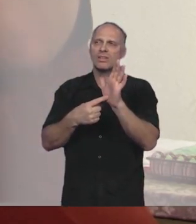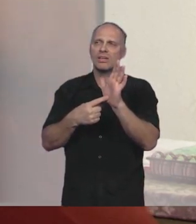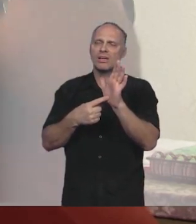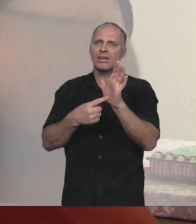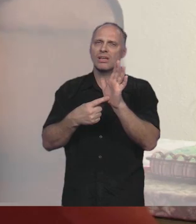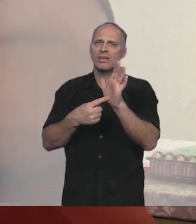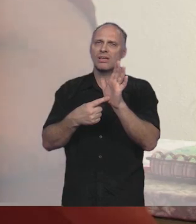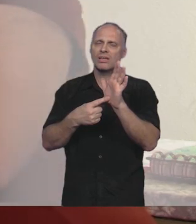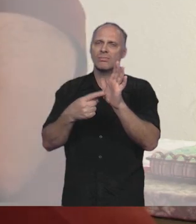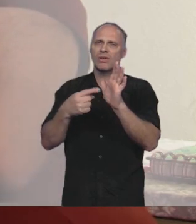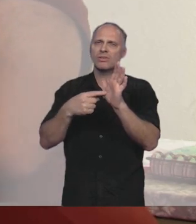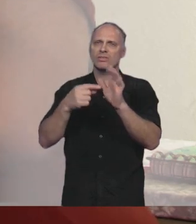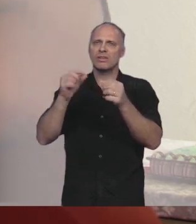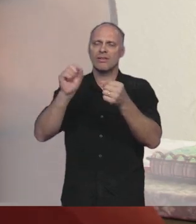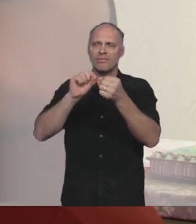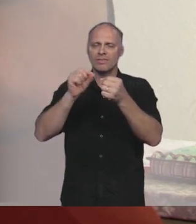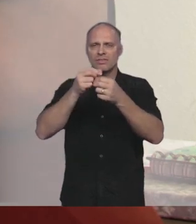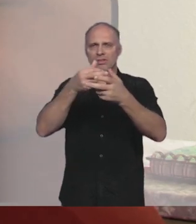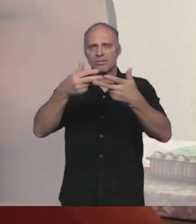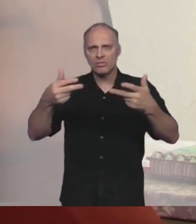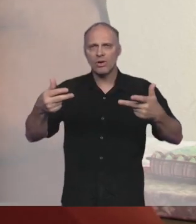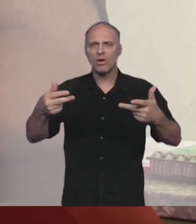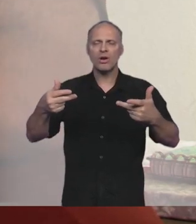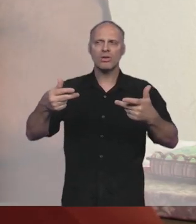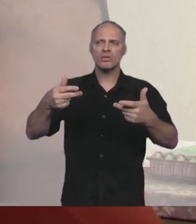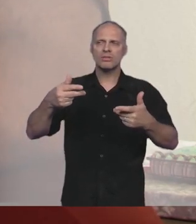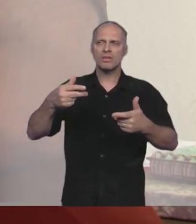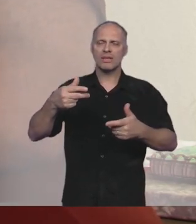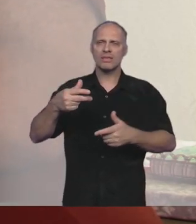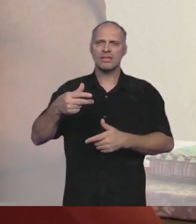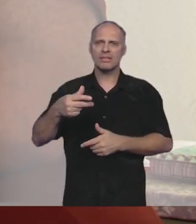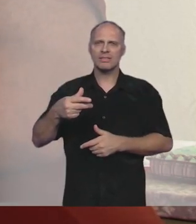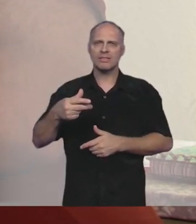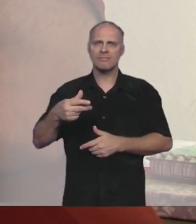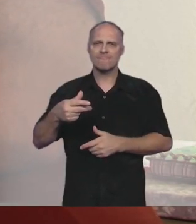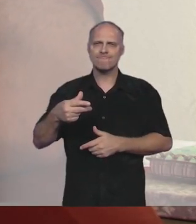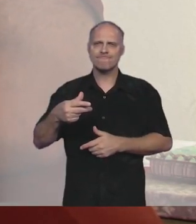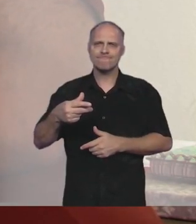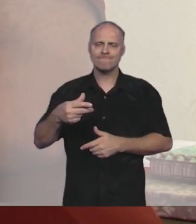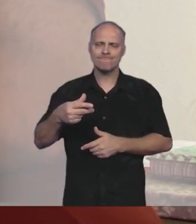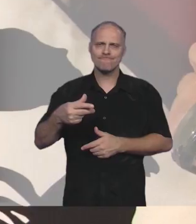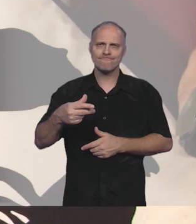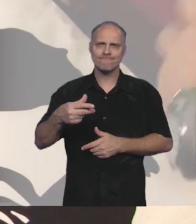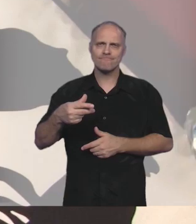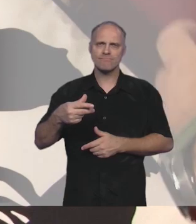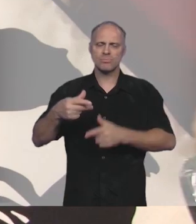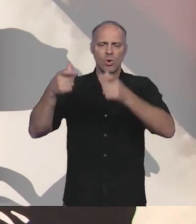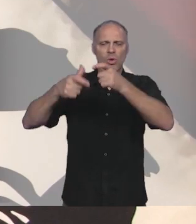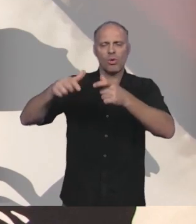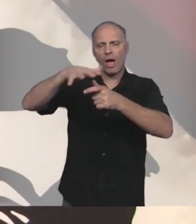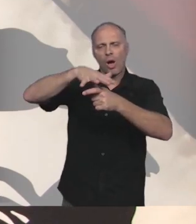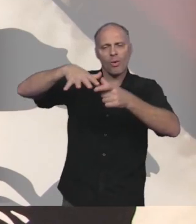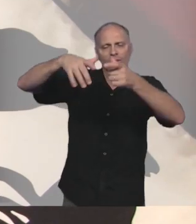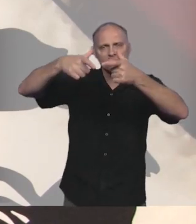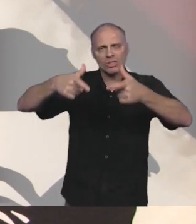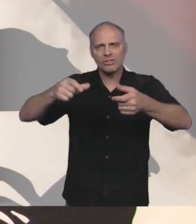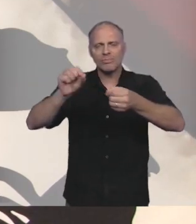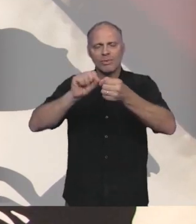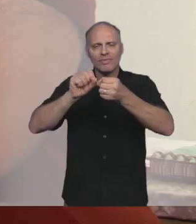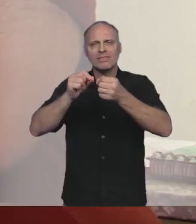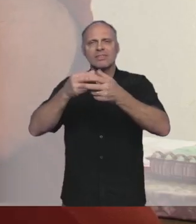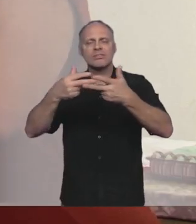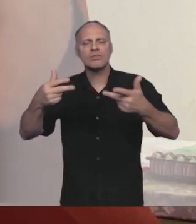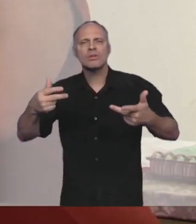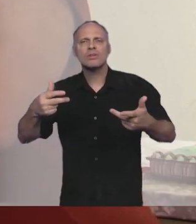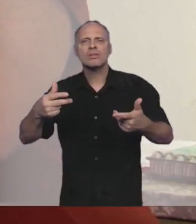eles, atores mambembes, né? Circenses, quer dizer, tinham que ir embora daquela cidade porque as pessoas